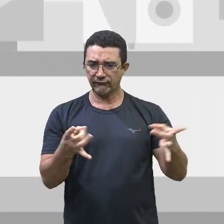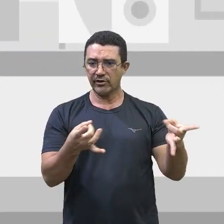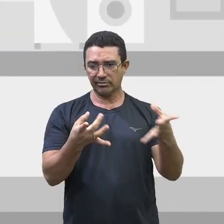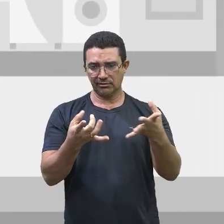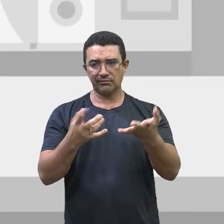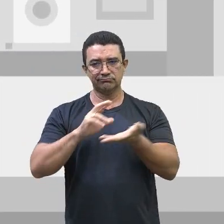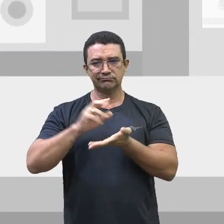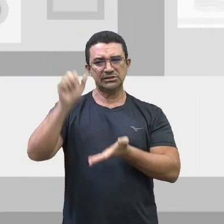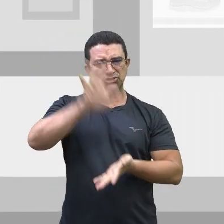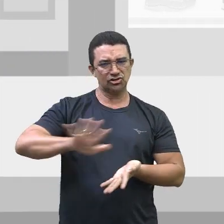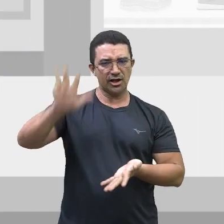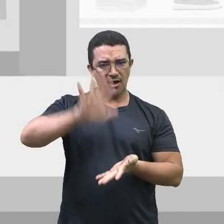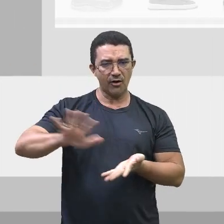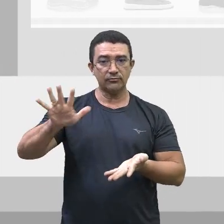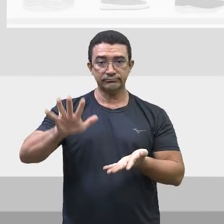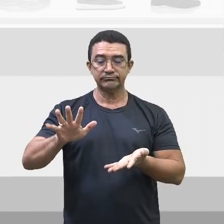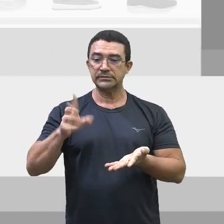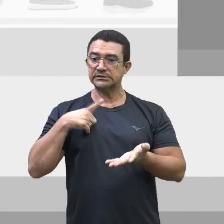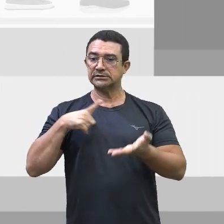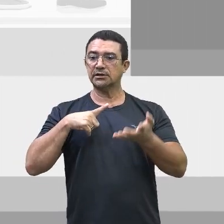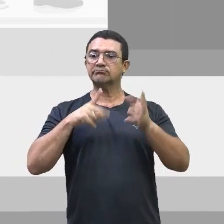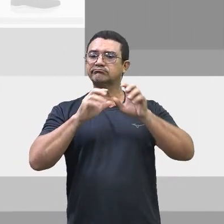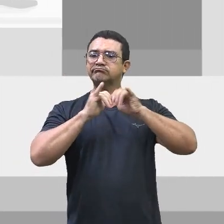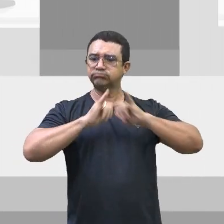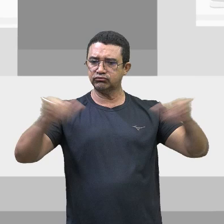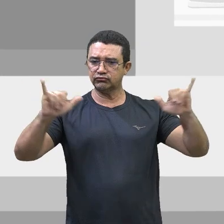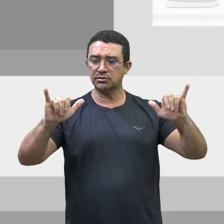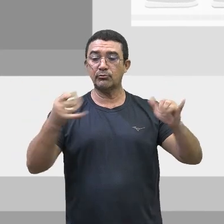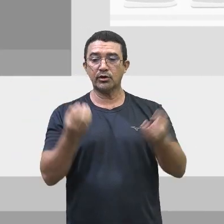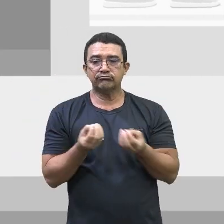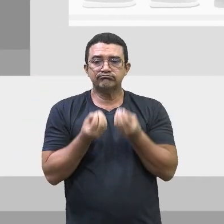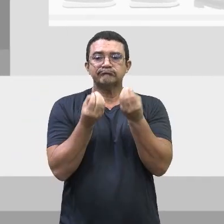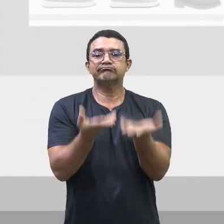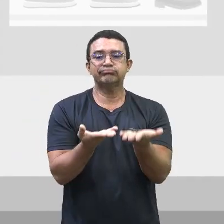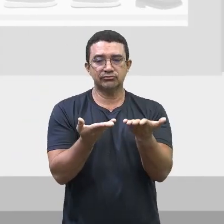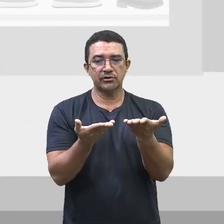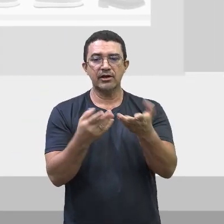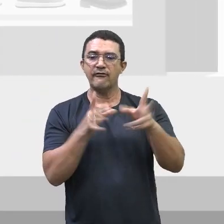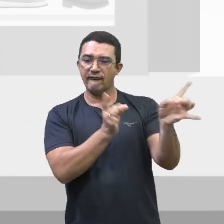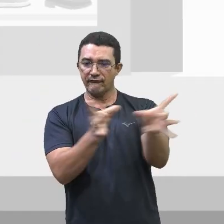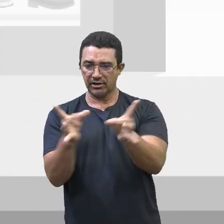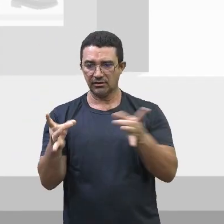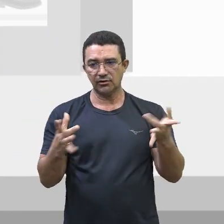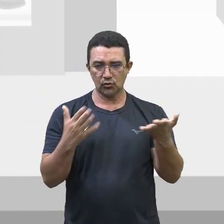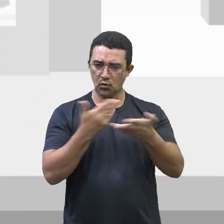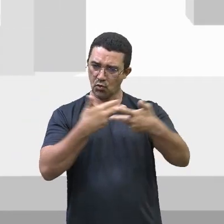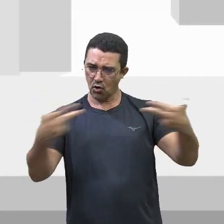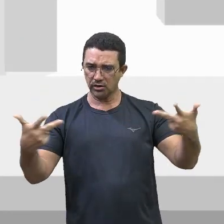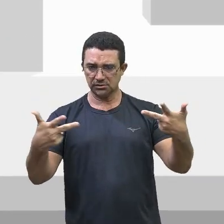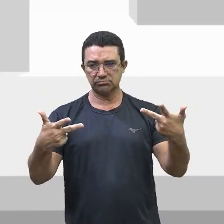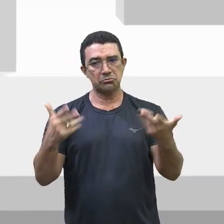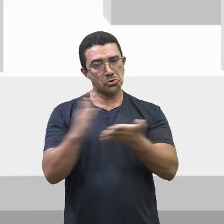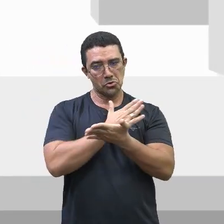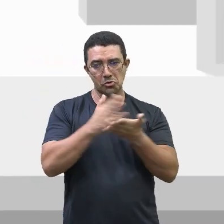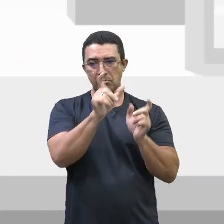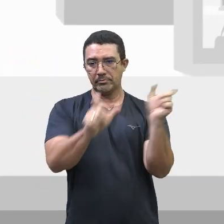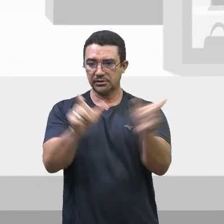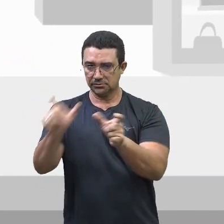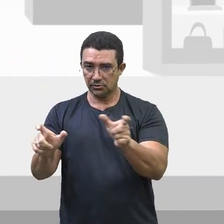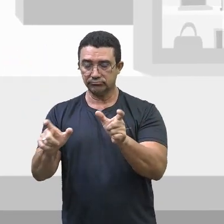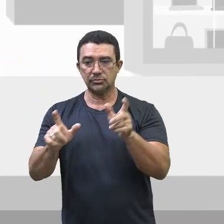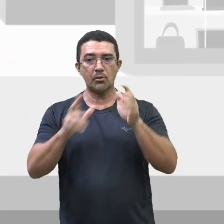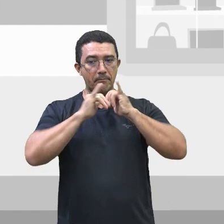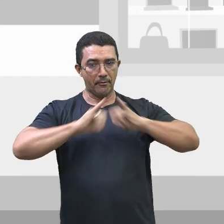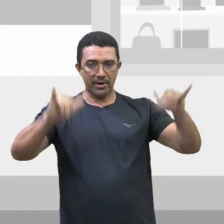de contas, se tem propaganda, é porque está sendo oferecido algo a alguém. Então, a propaganda ela é muito importante dentro